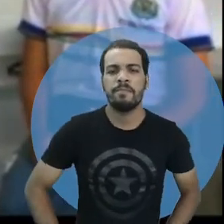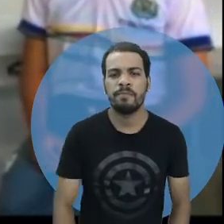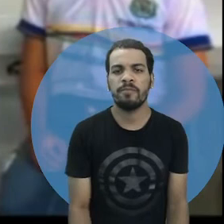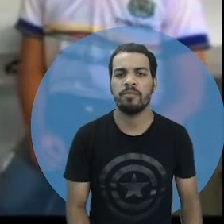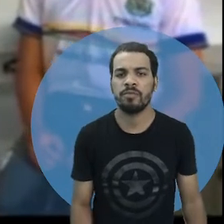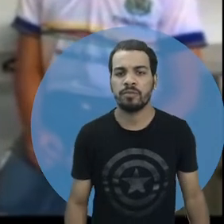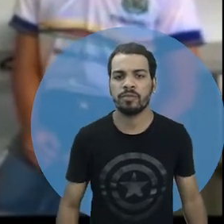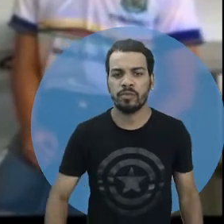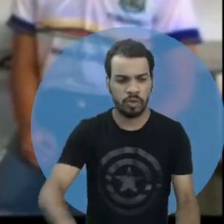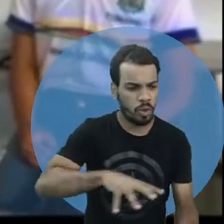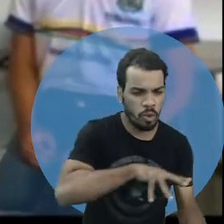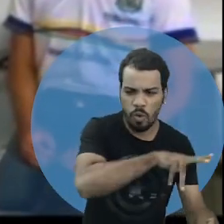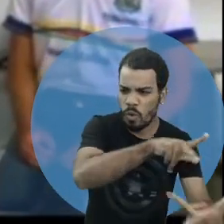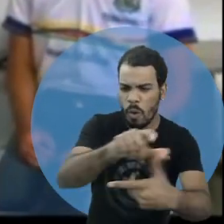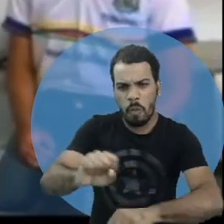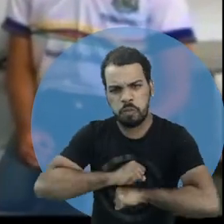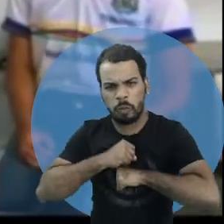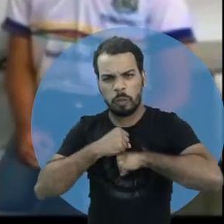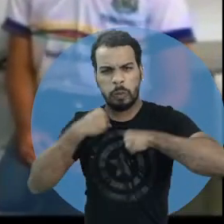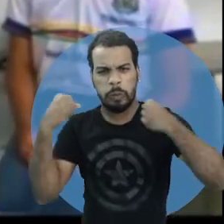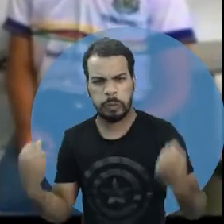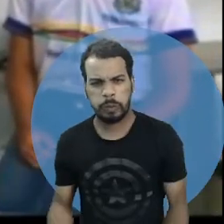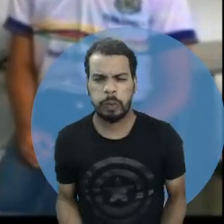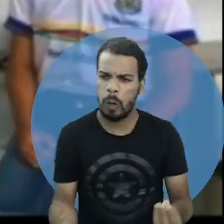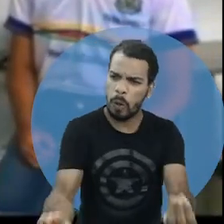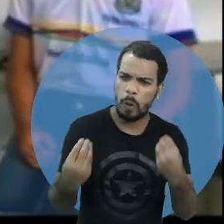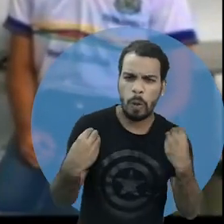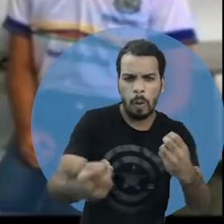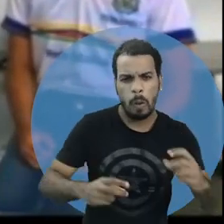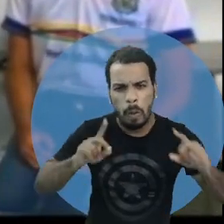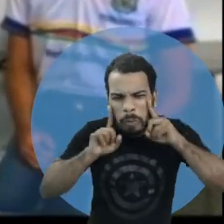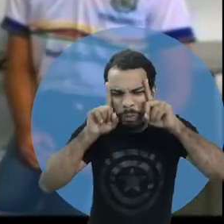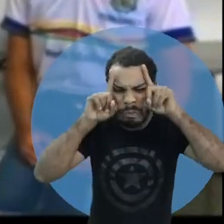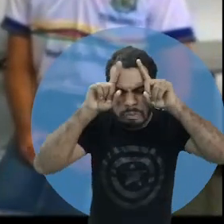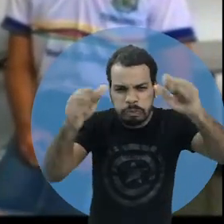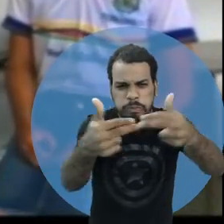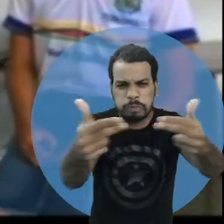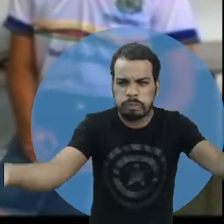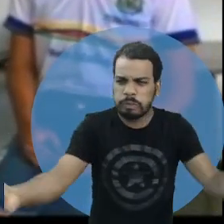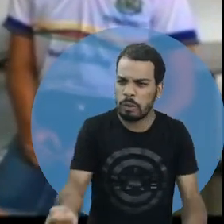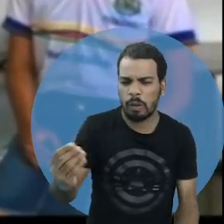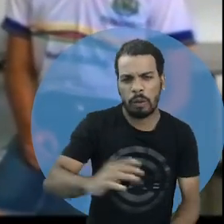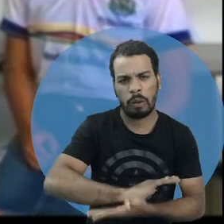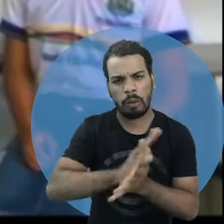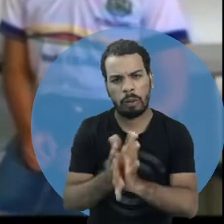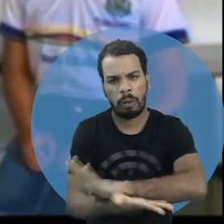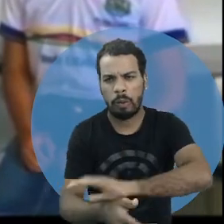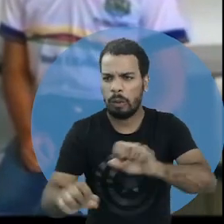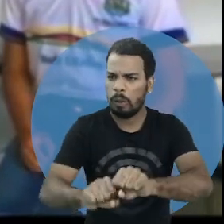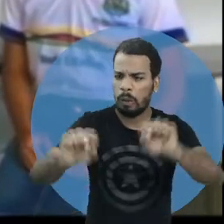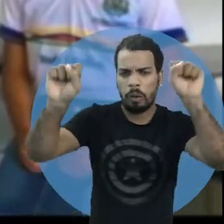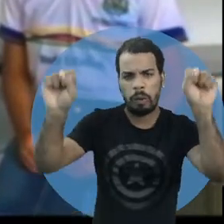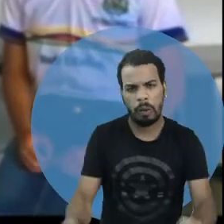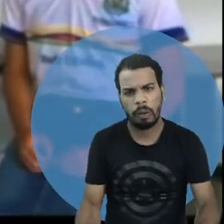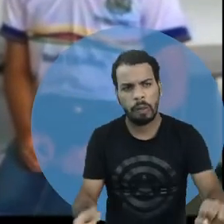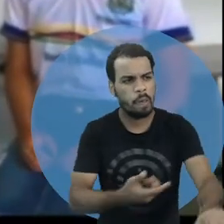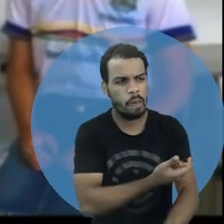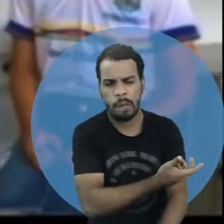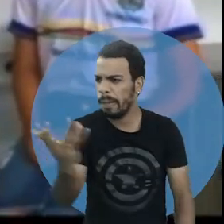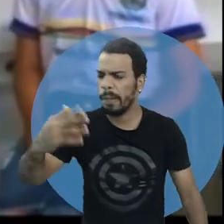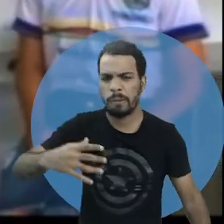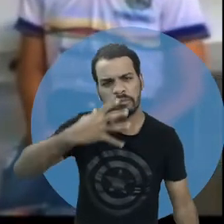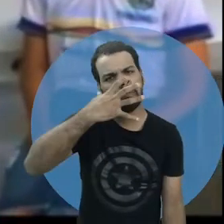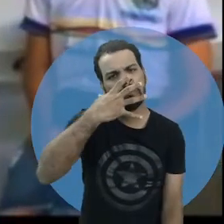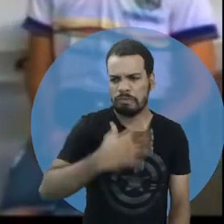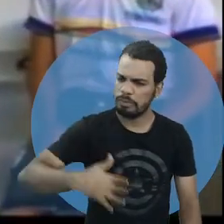Vivemos num mundo onde tudo é dinheiro, o seu silêncio é comprado por um alto preço, onde o sistema dita as ordens